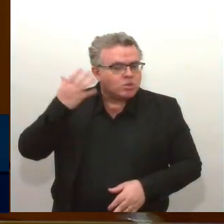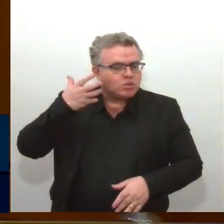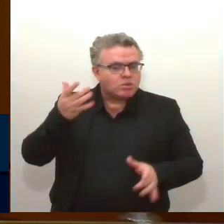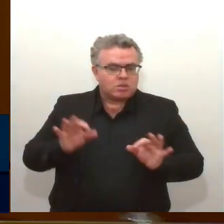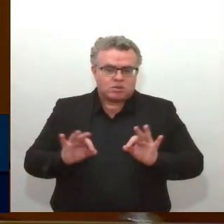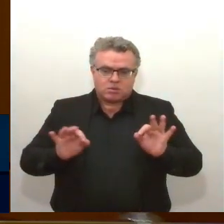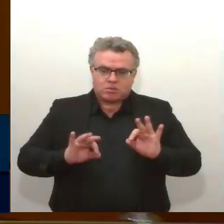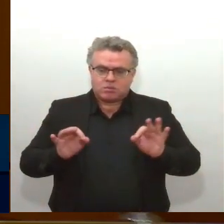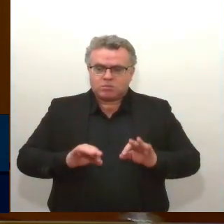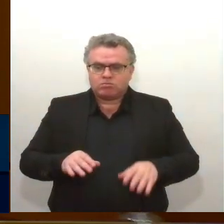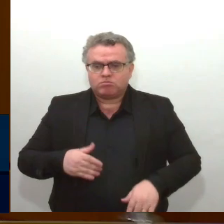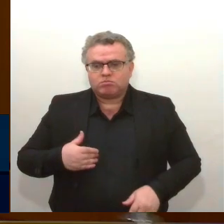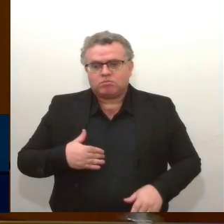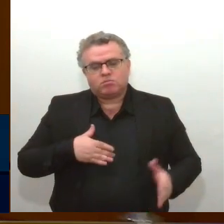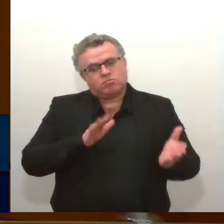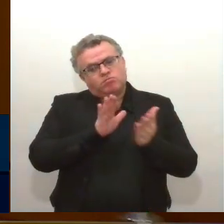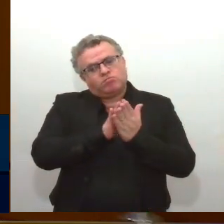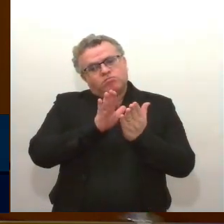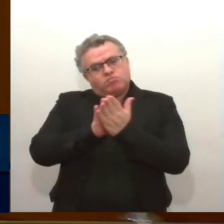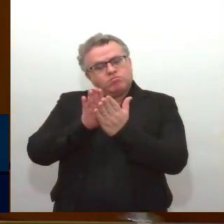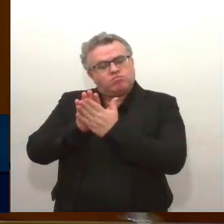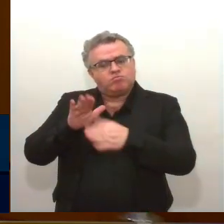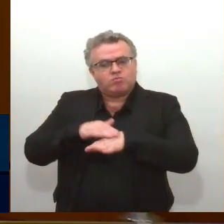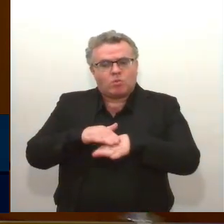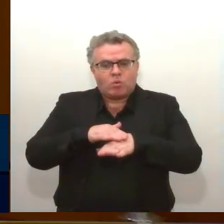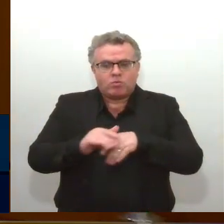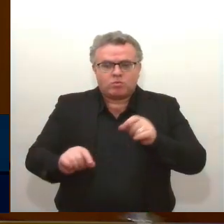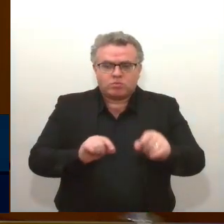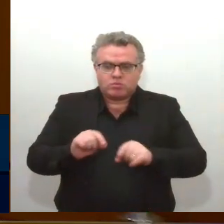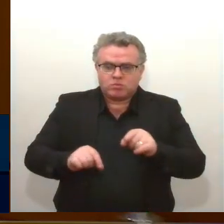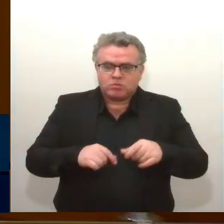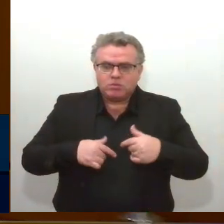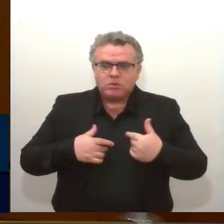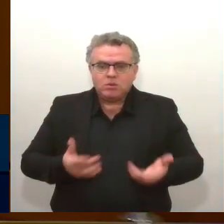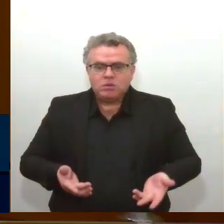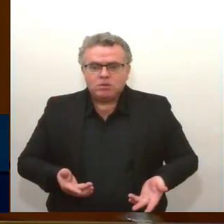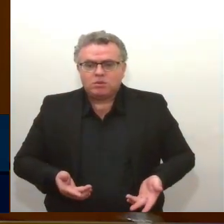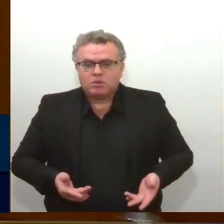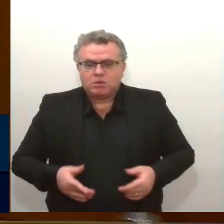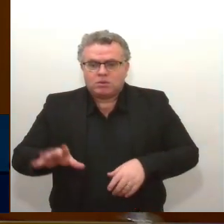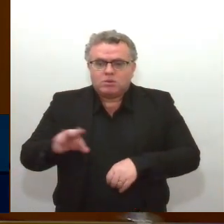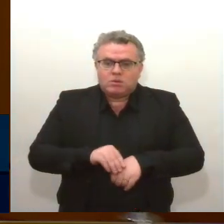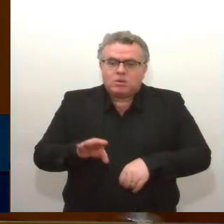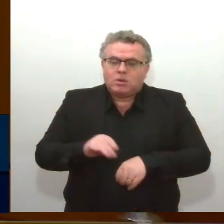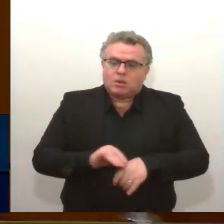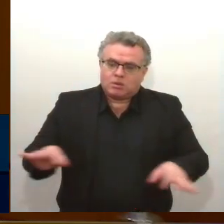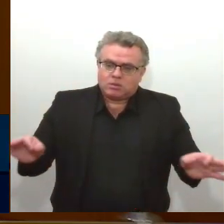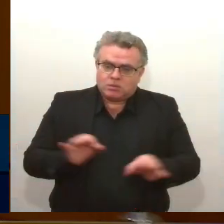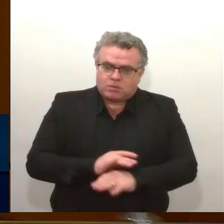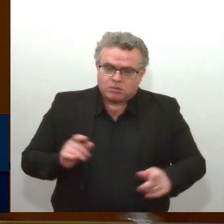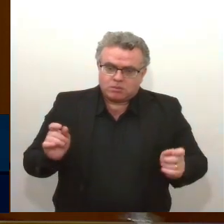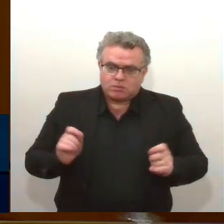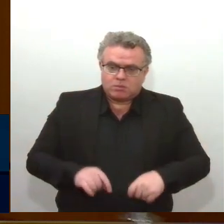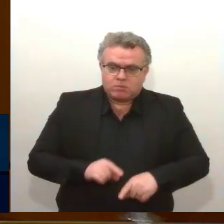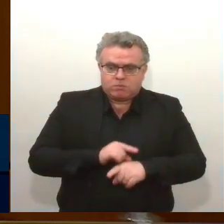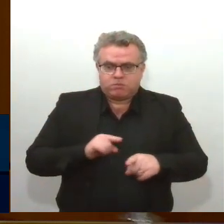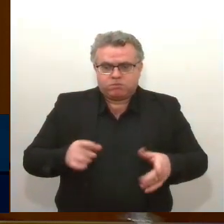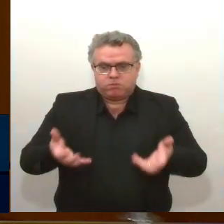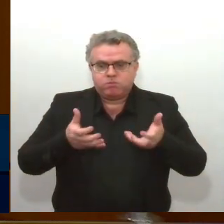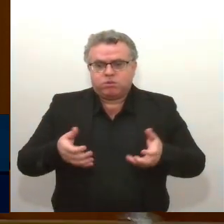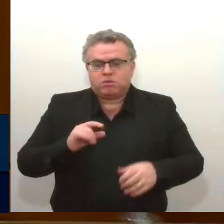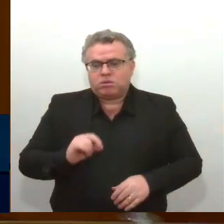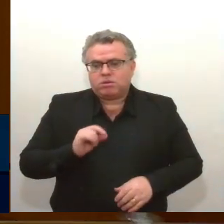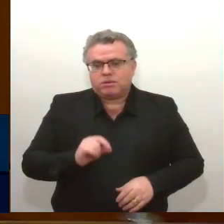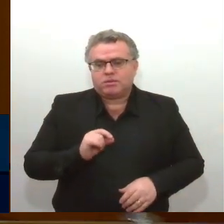Garibalde e conversar ouvir escutar o que que aquelas pessoas estavam fazendo e aquilo ali para mim